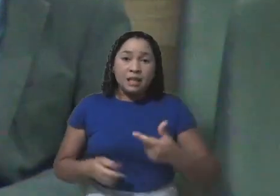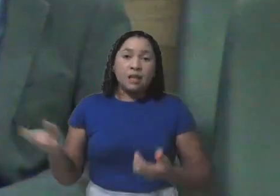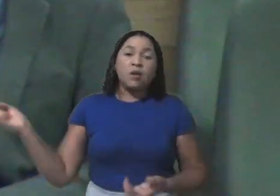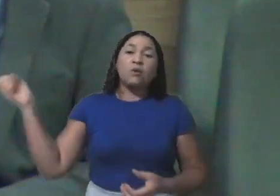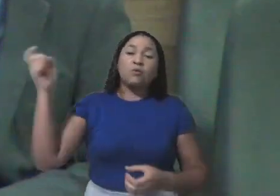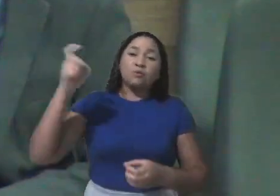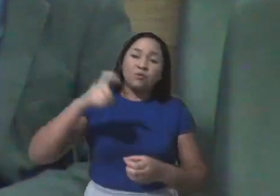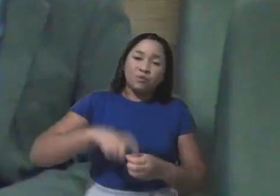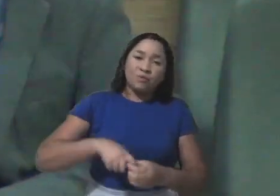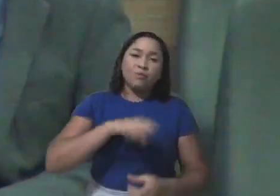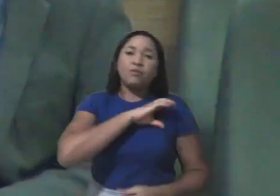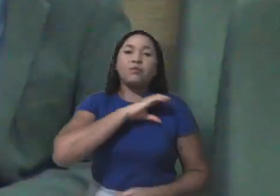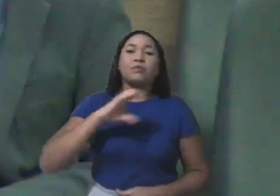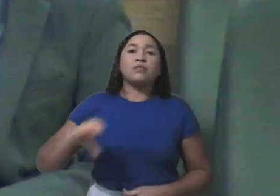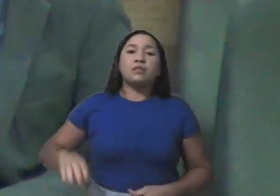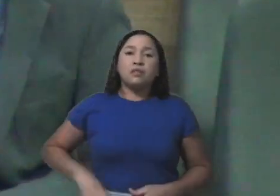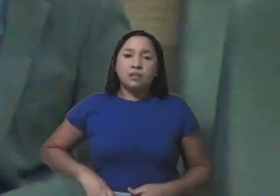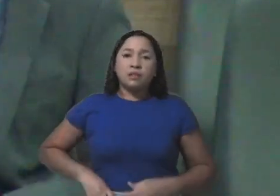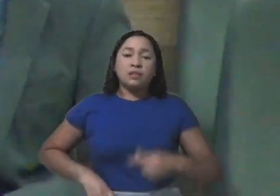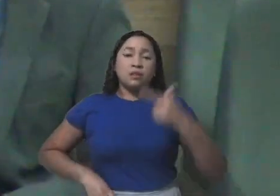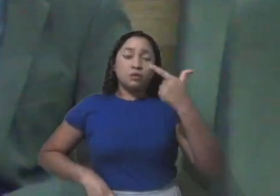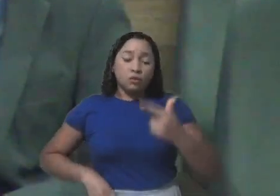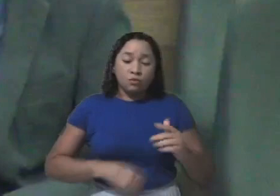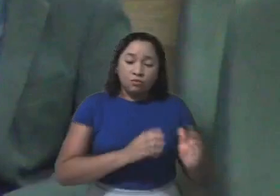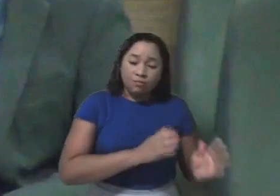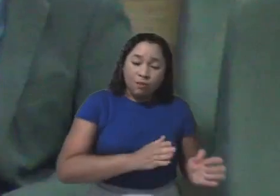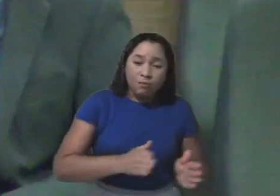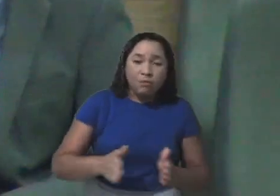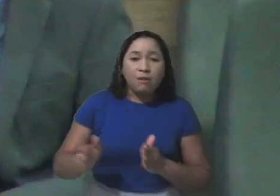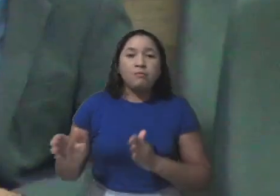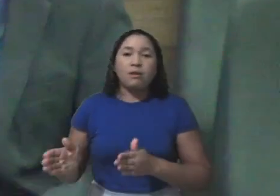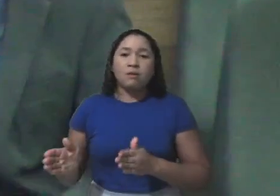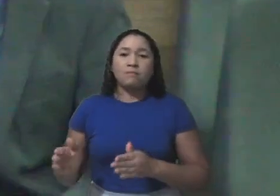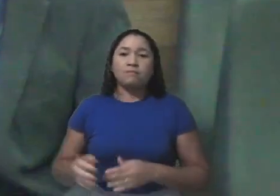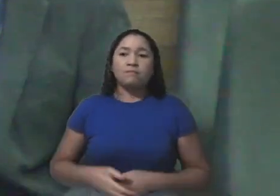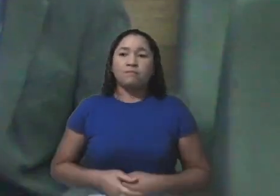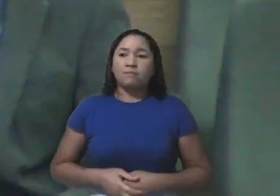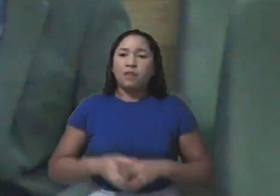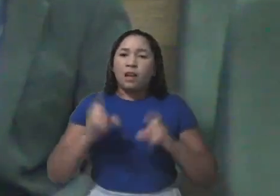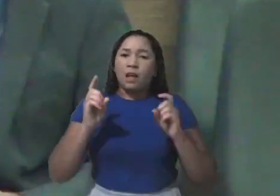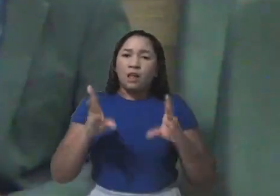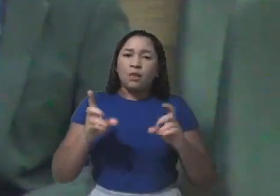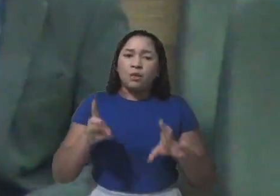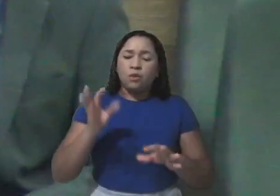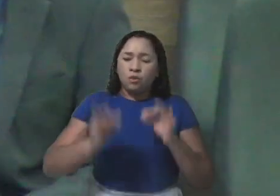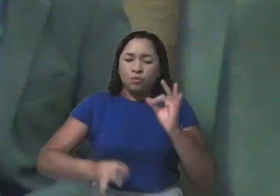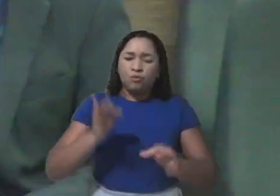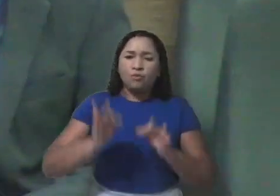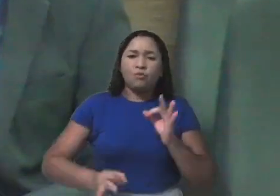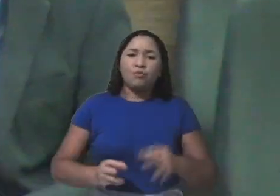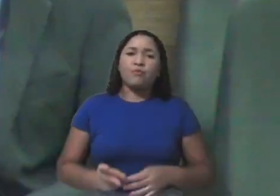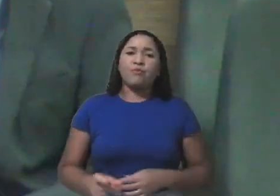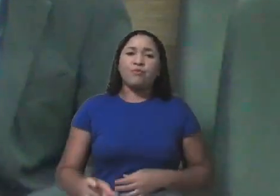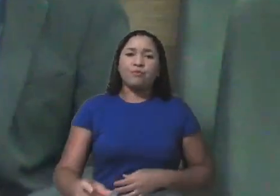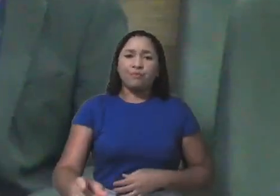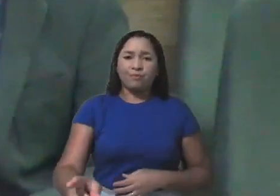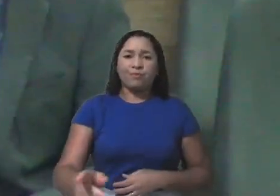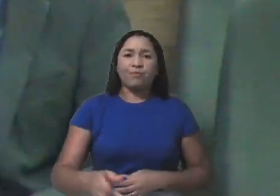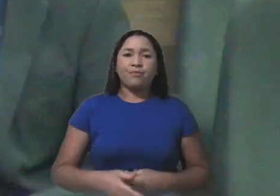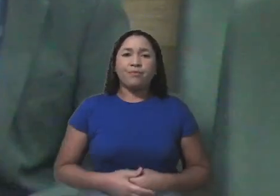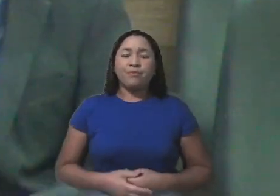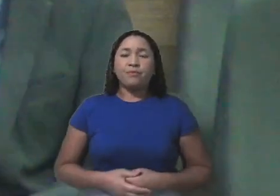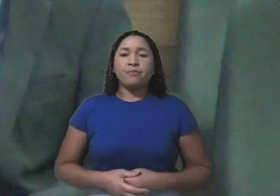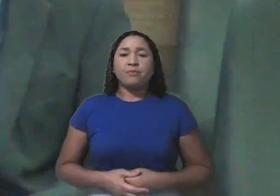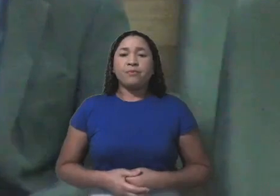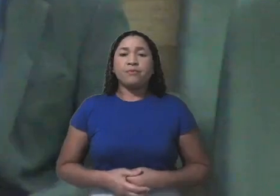fases, da doutrina do julgamento eterno, e no tópico 15, do segundo tribunal,